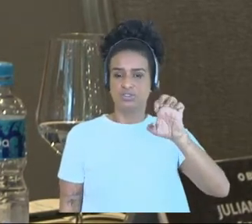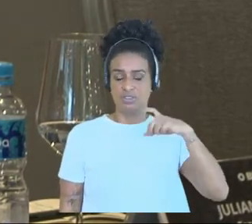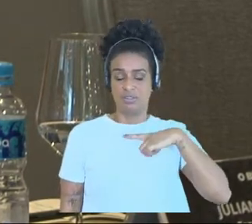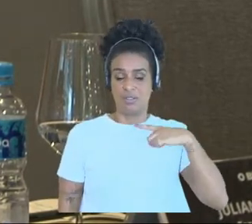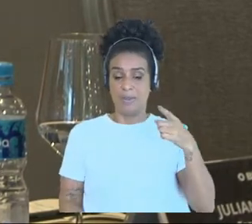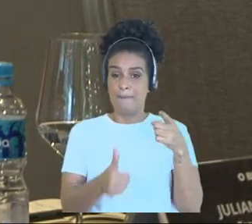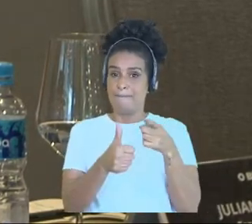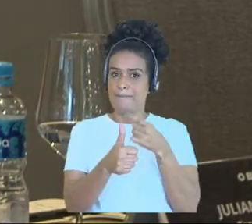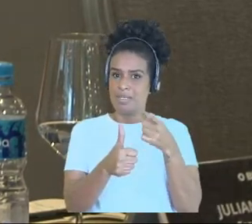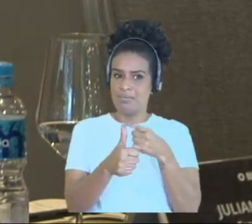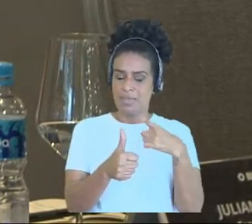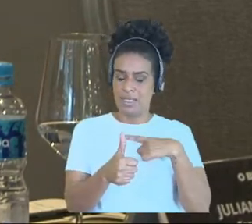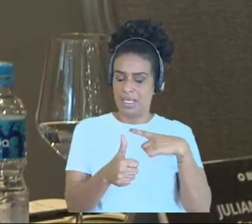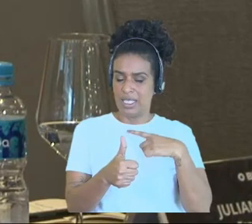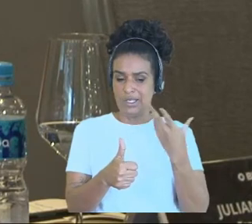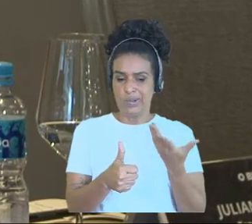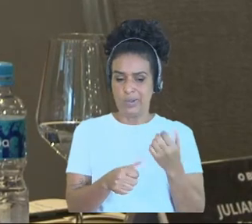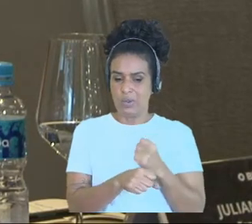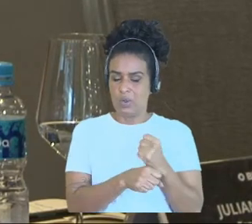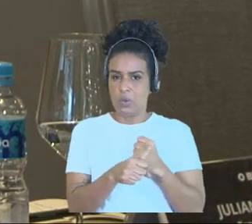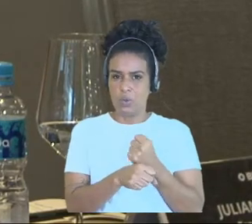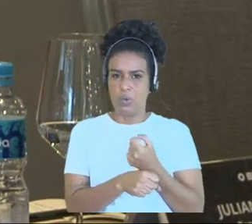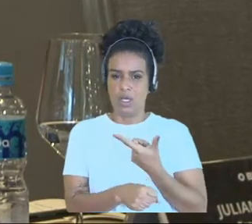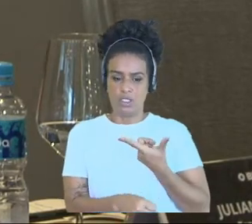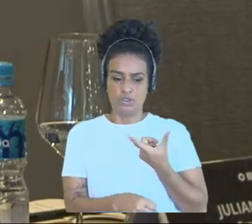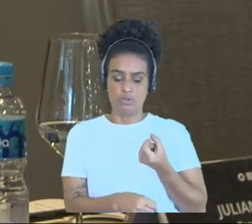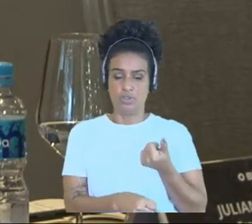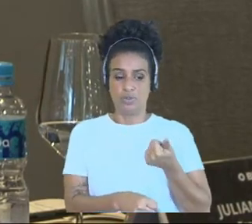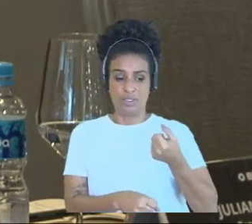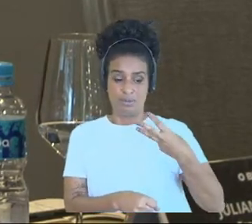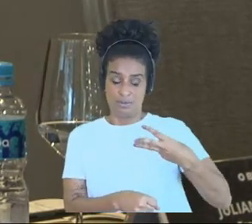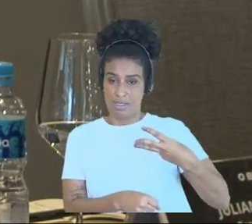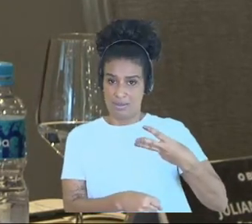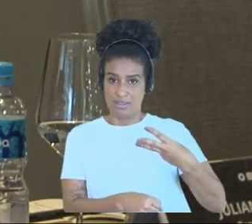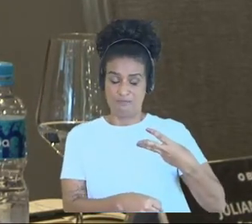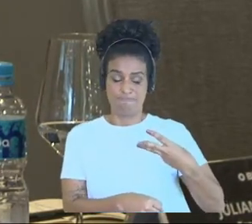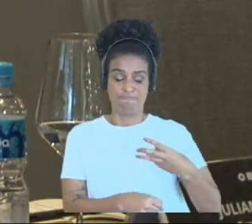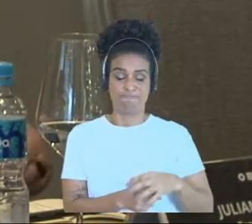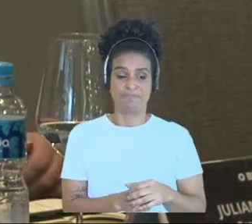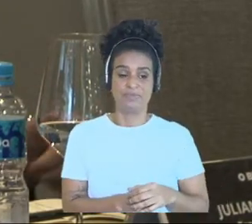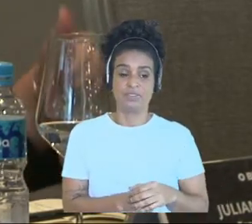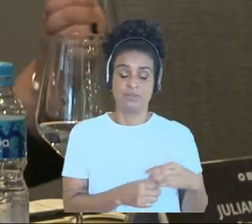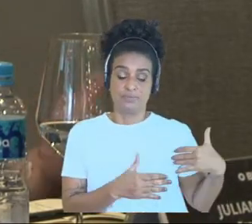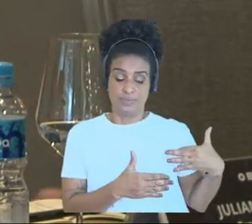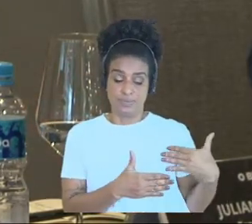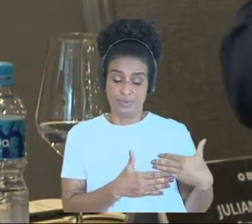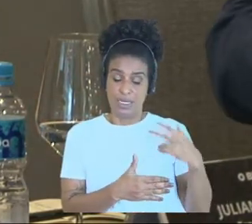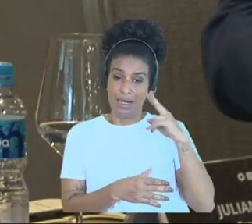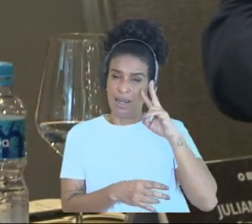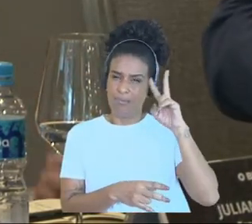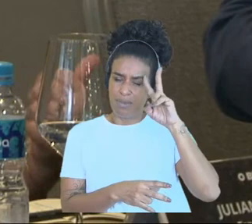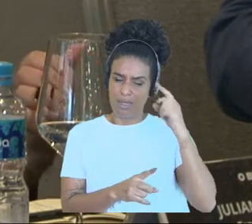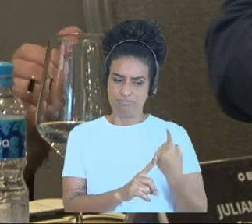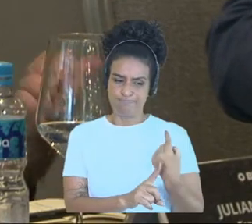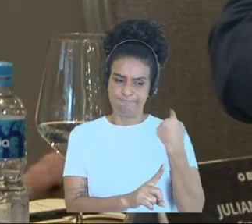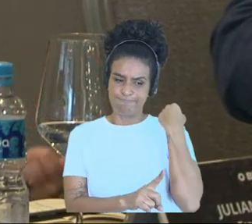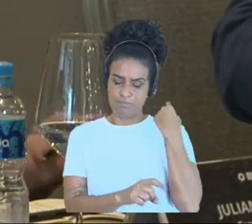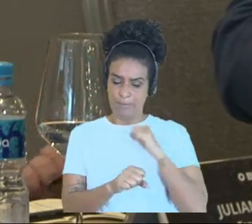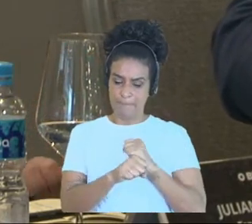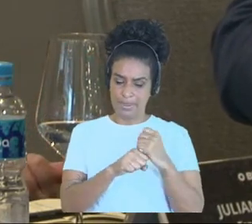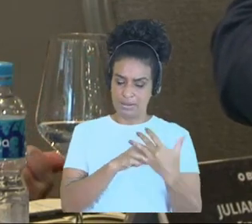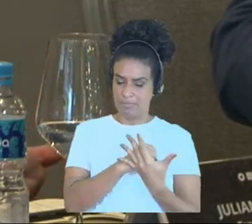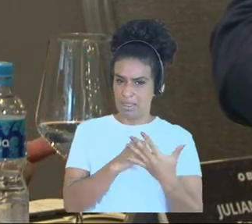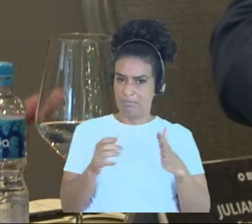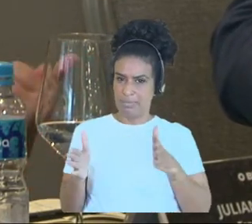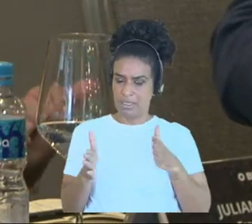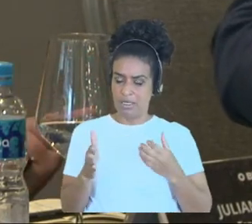o primeiro superávit primário desde 2013 no governo central. É importante a gente lembrar que lá durante a pandemia foi aprovada uma